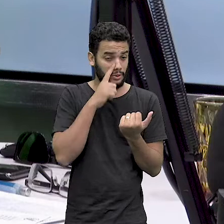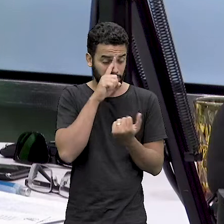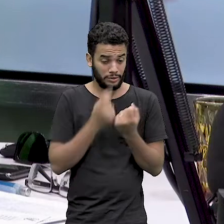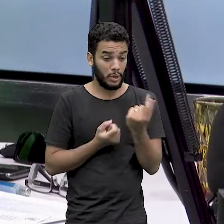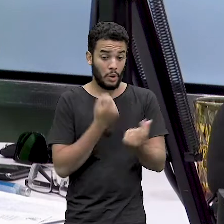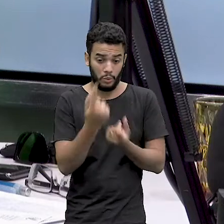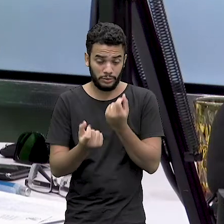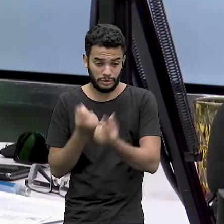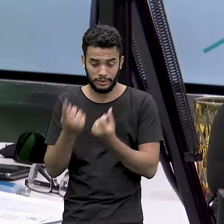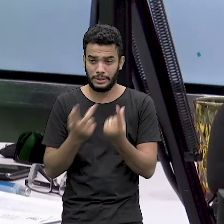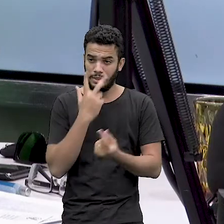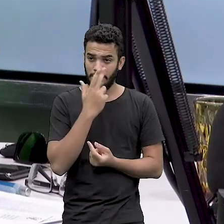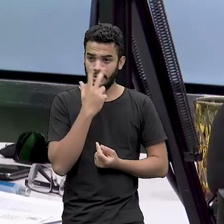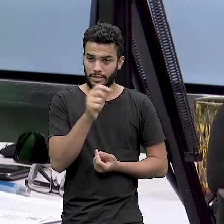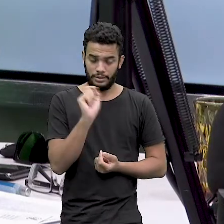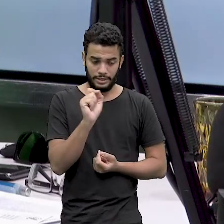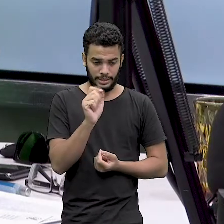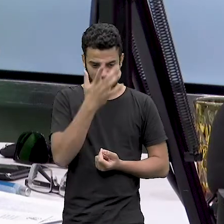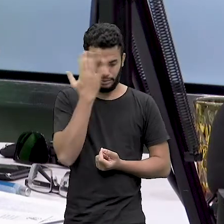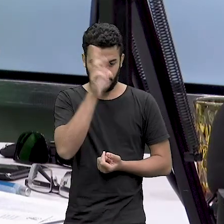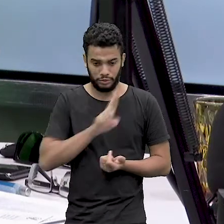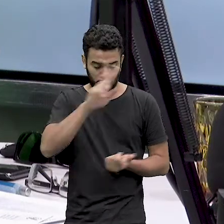né? E aí,